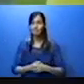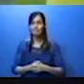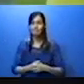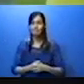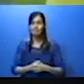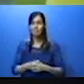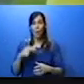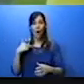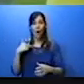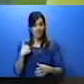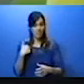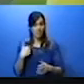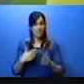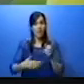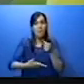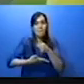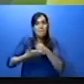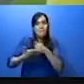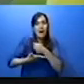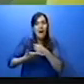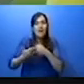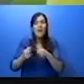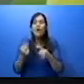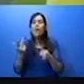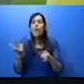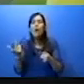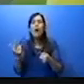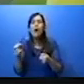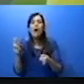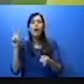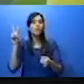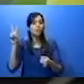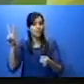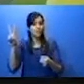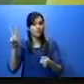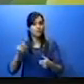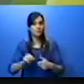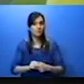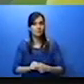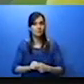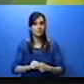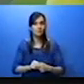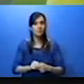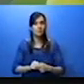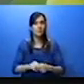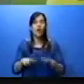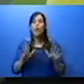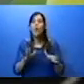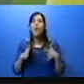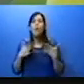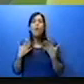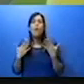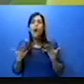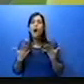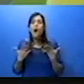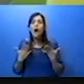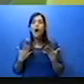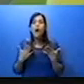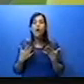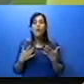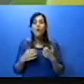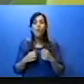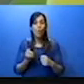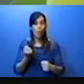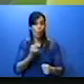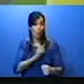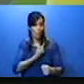a minha base vai ser 2, ok? E qual número elevado à quinta